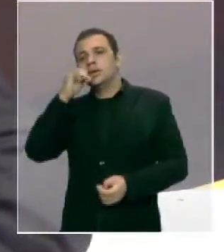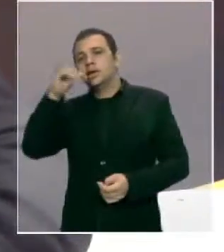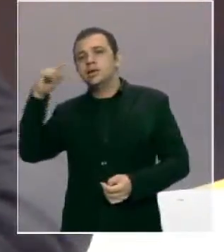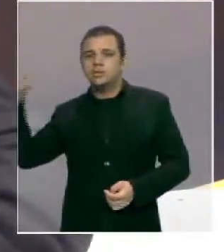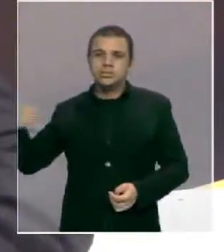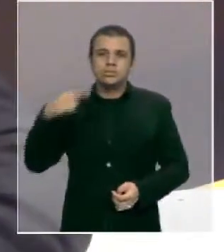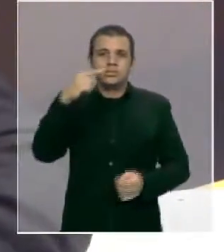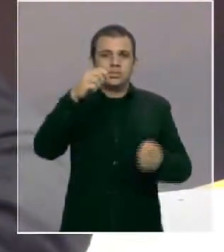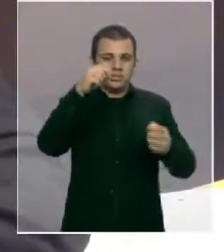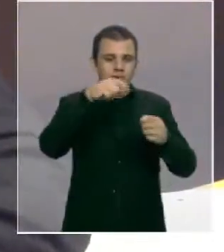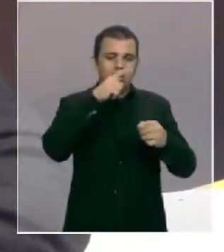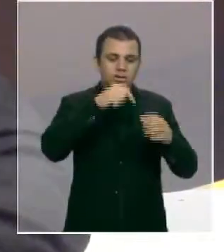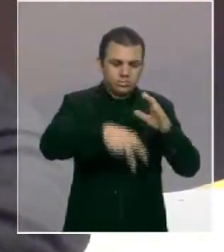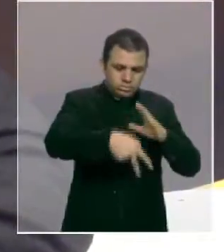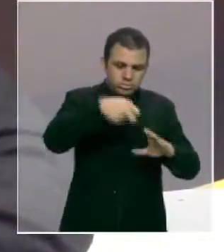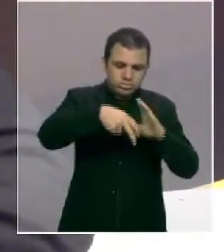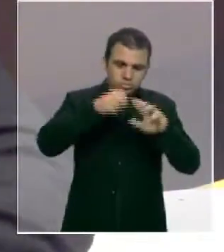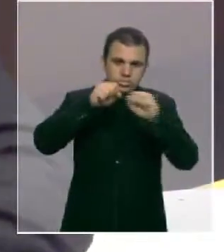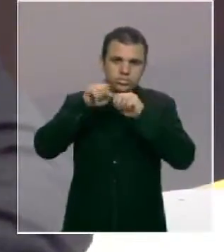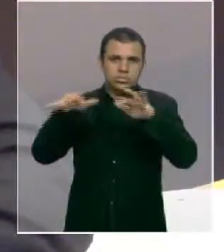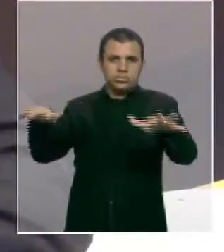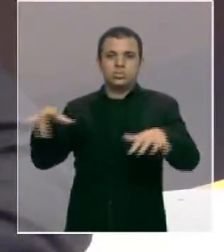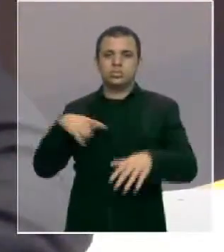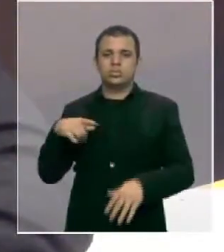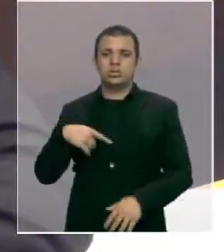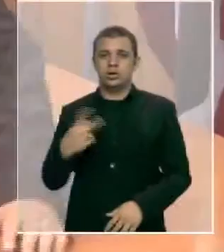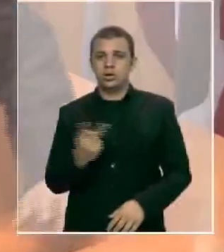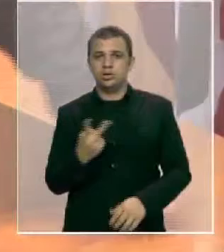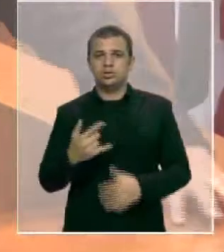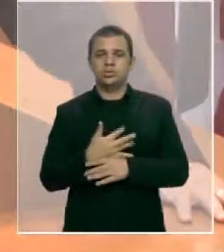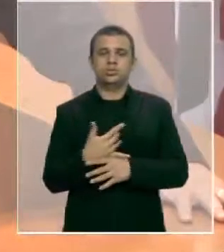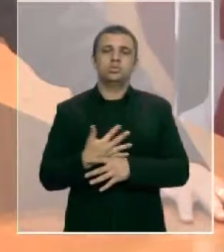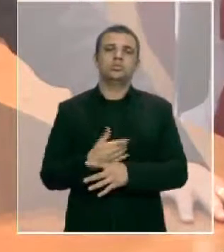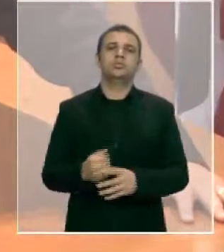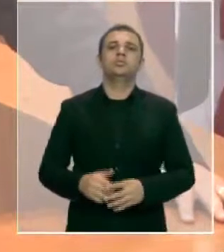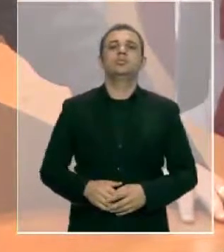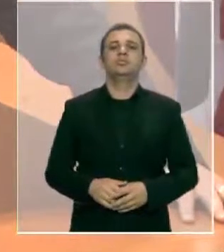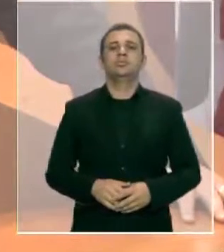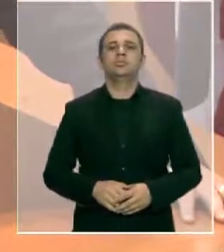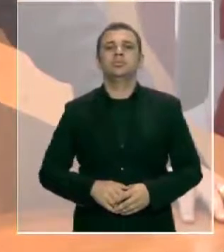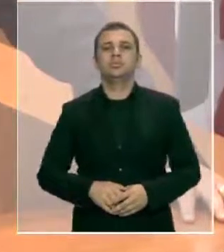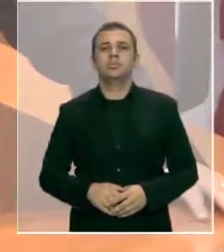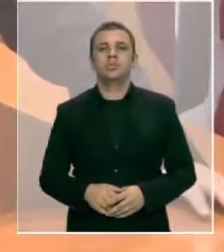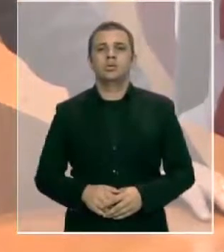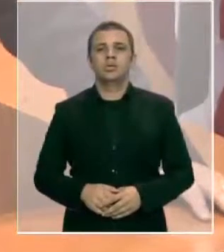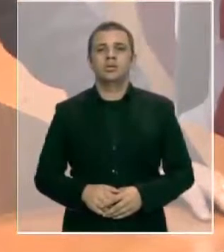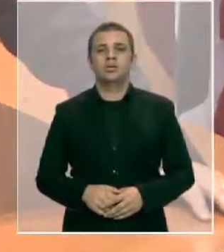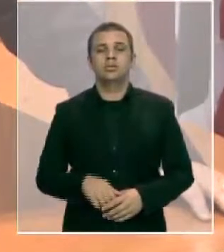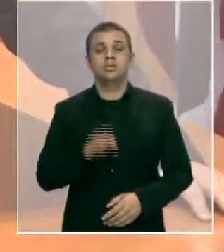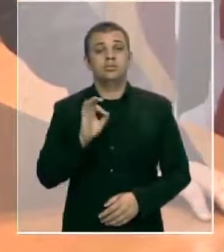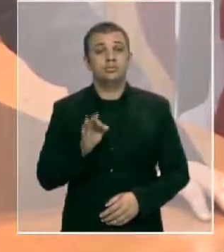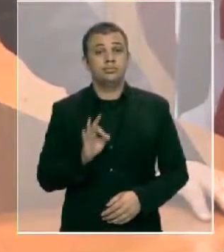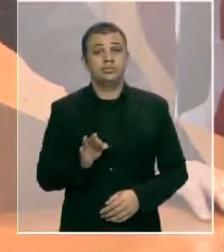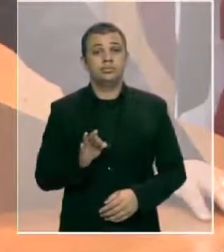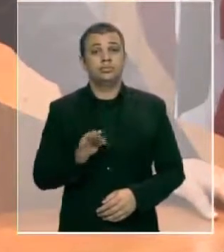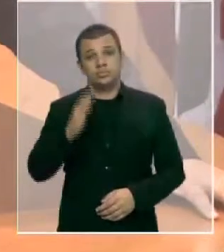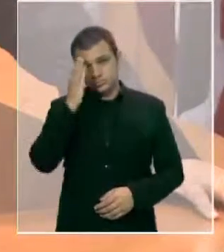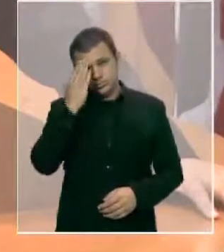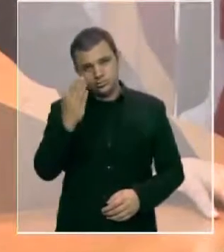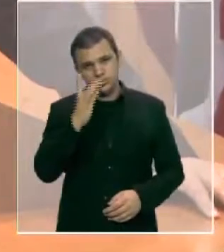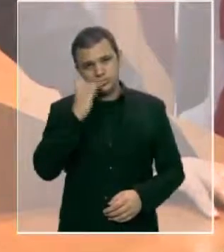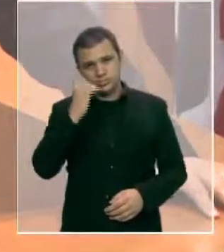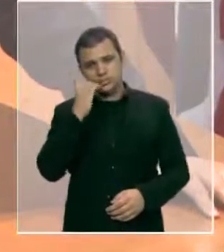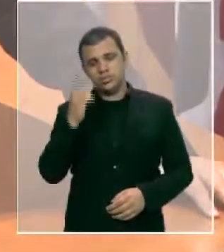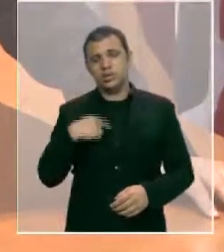povo daquelas 2 cidades. Obrigado, deputado. E eu quero, então, reforçar o agradecimento